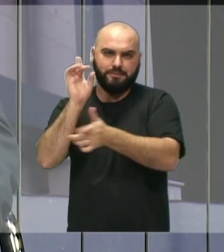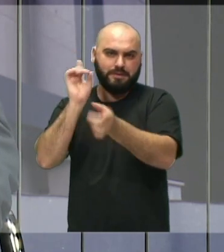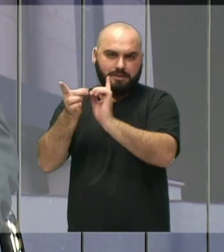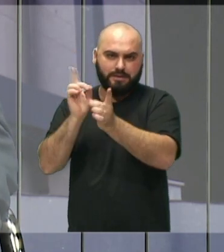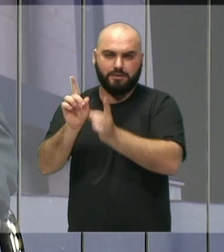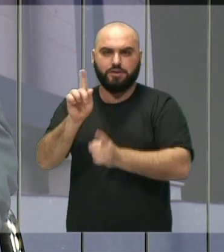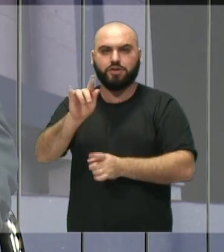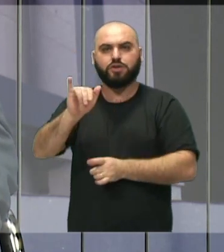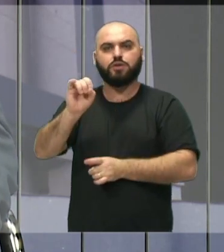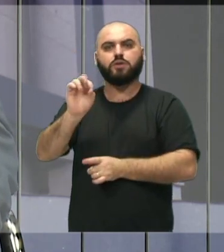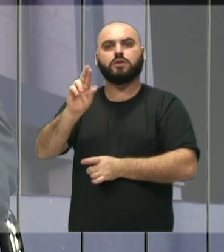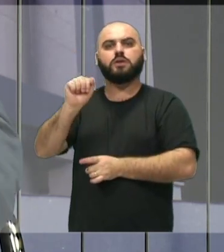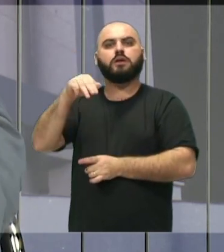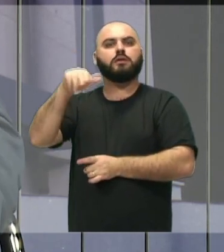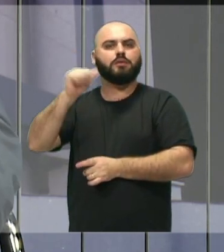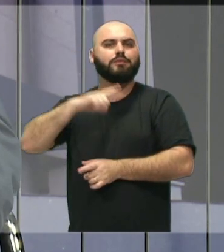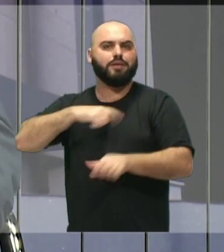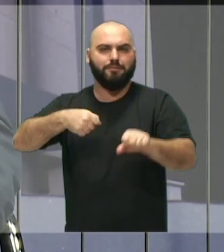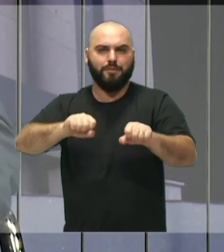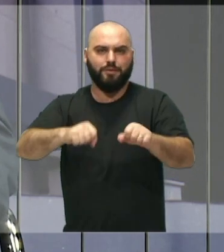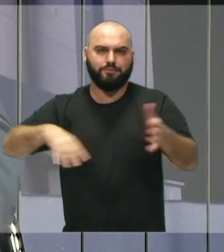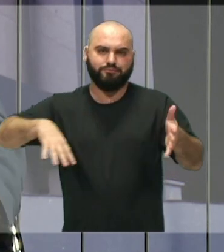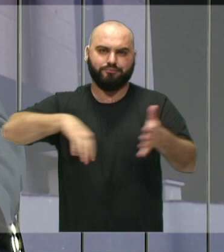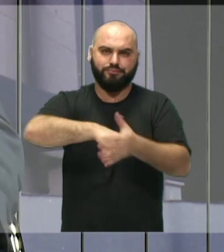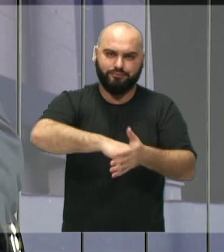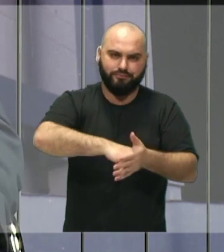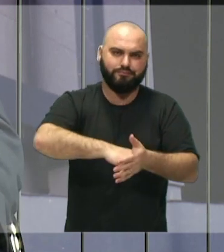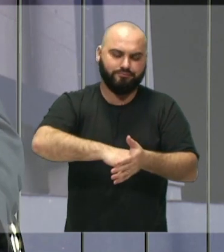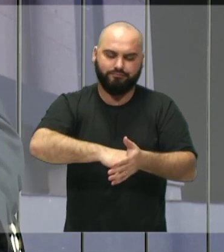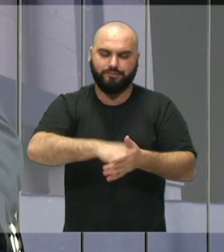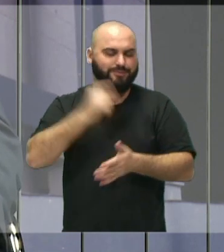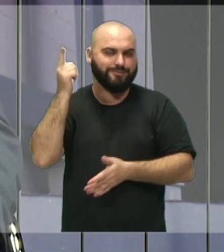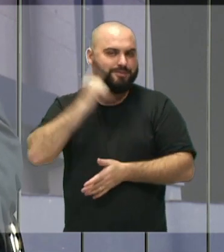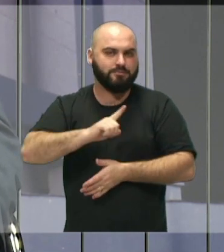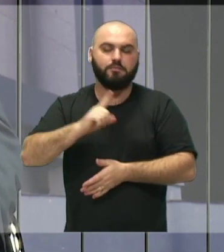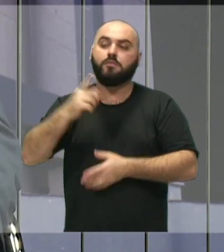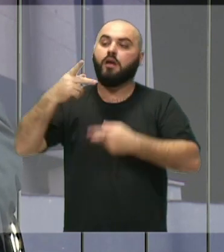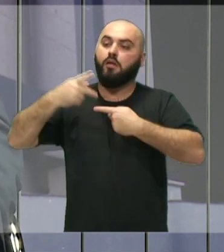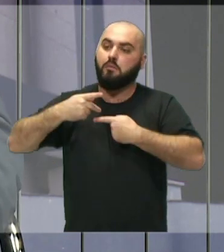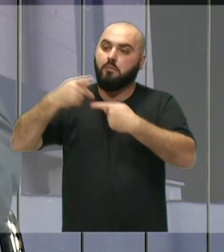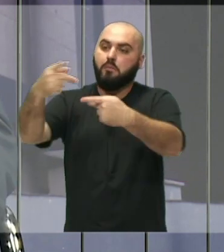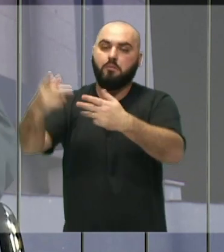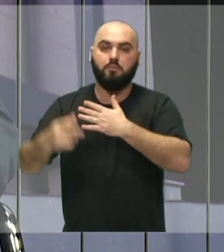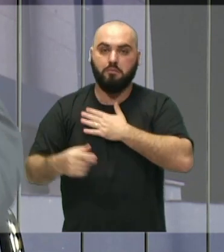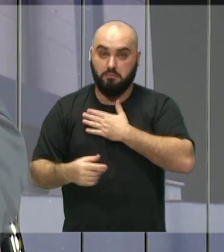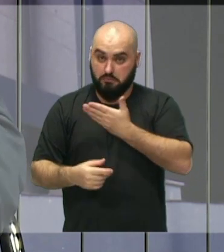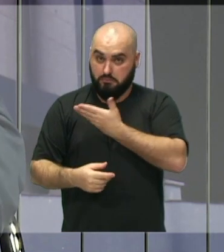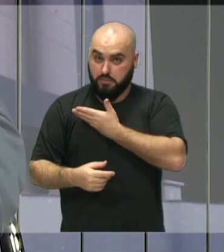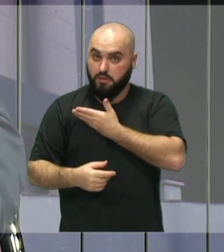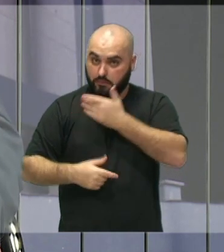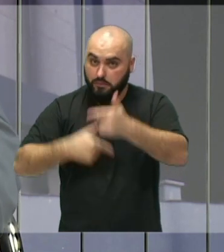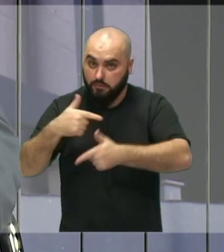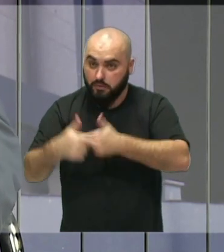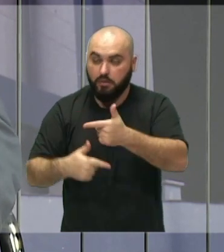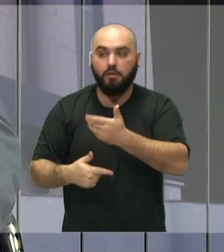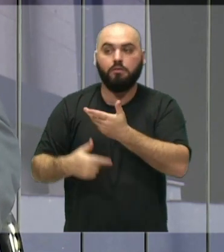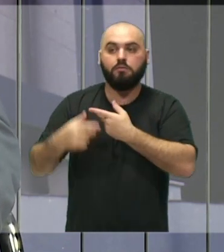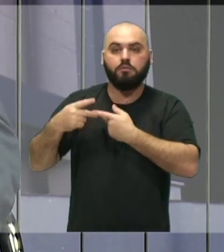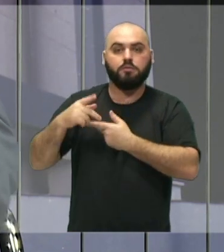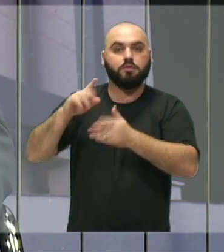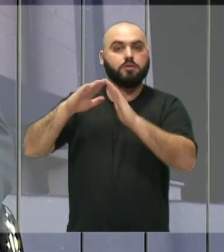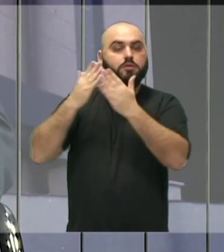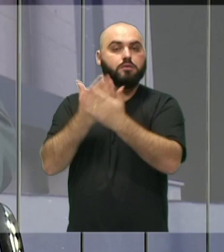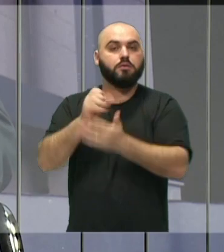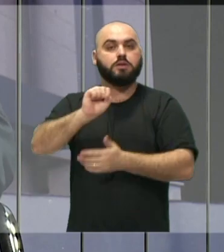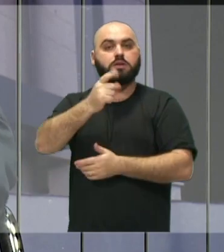um acidente de moto onde ele veio a ficar, né, paraplégico. E recebi o convite de um amigo que trabalhava lá no Colégio São